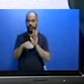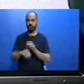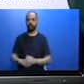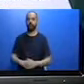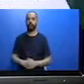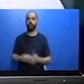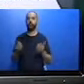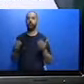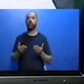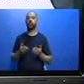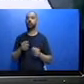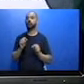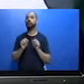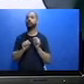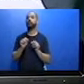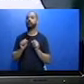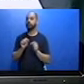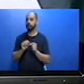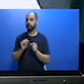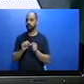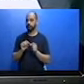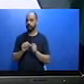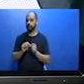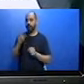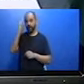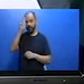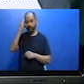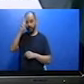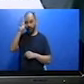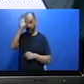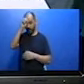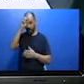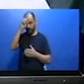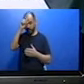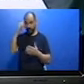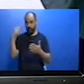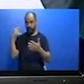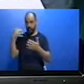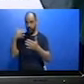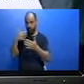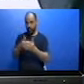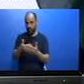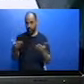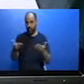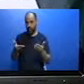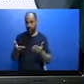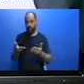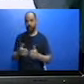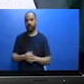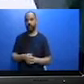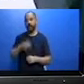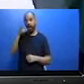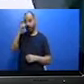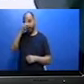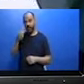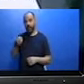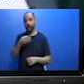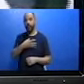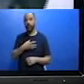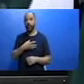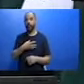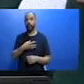nós vamos fazer hoje relembrar o que aprendemos até agora e aprender sobre o gênero